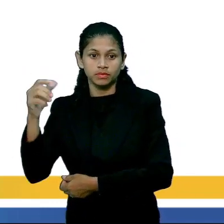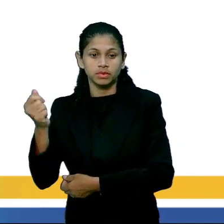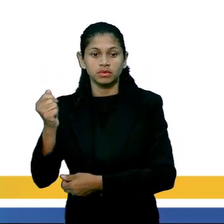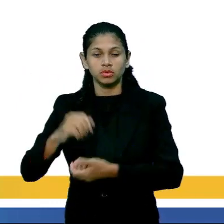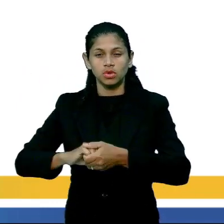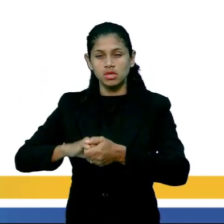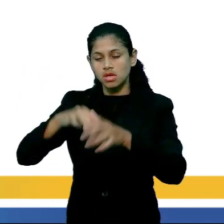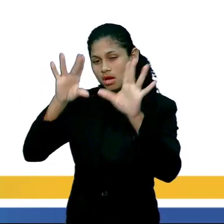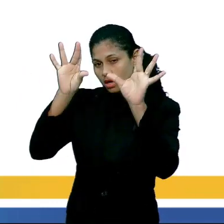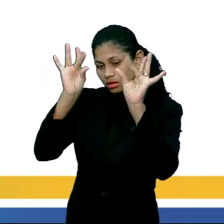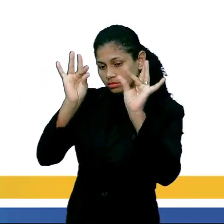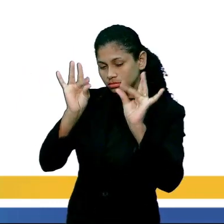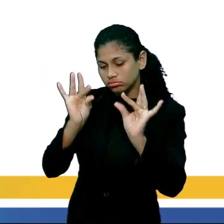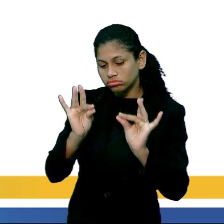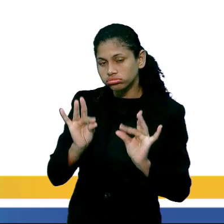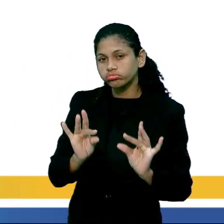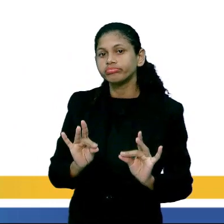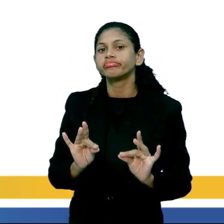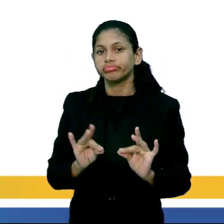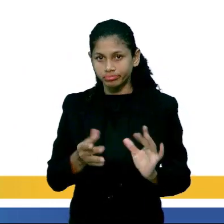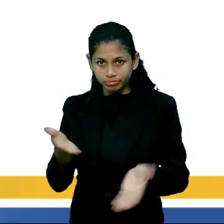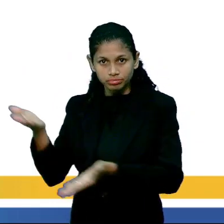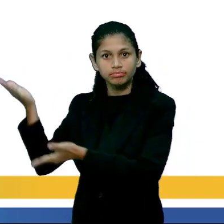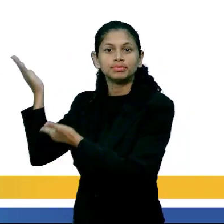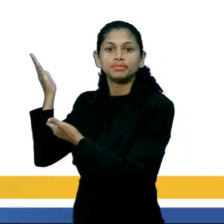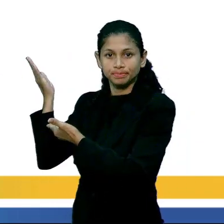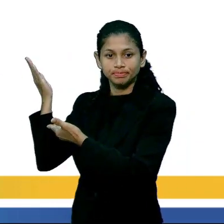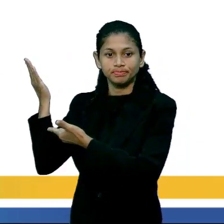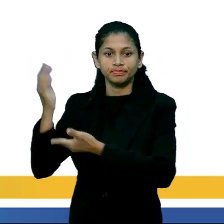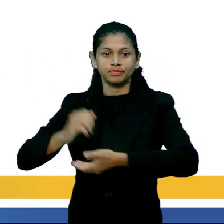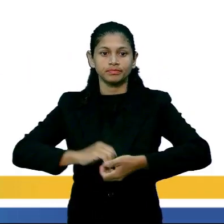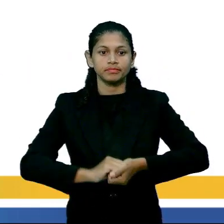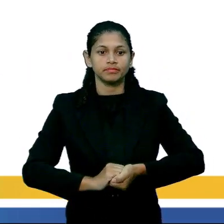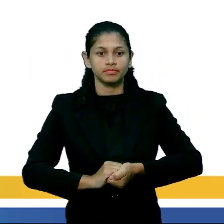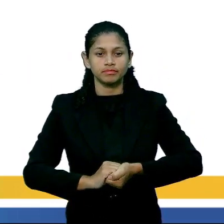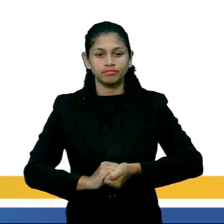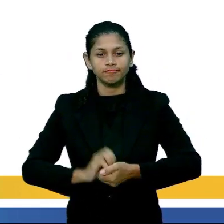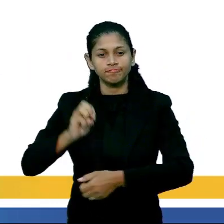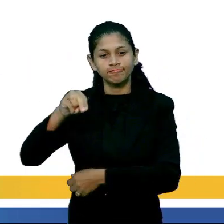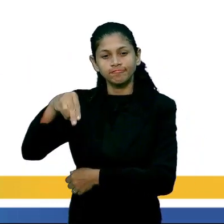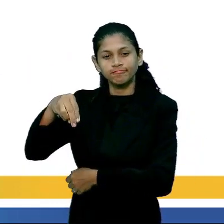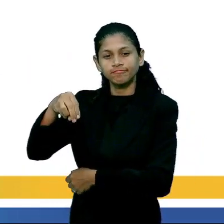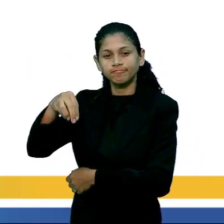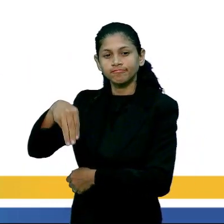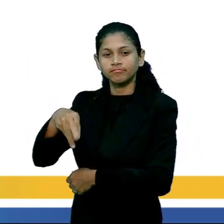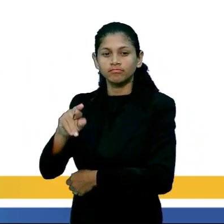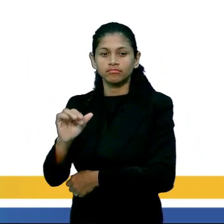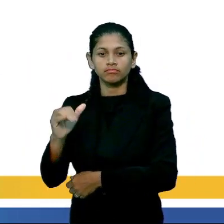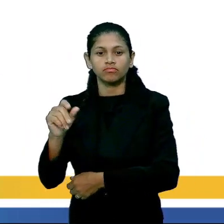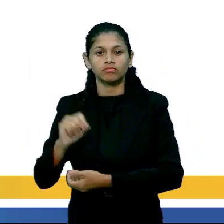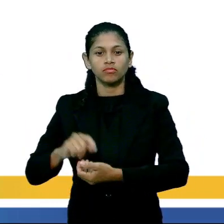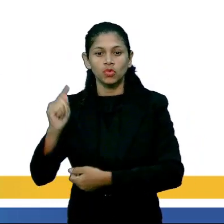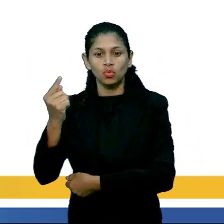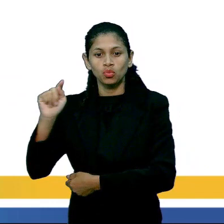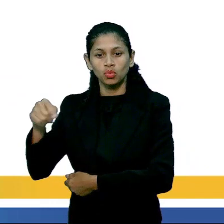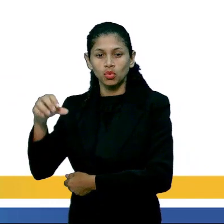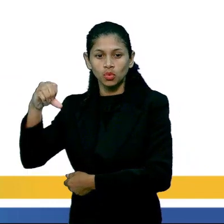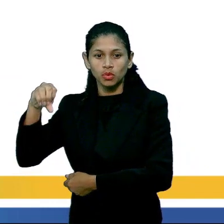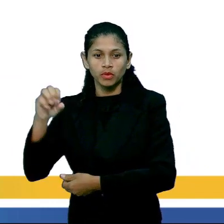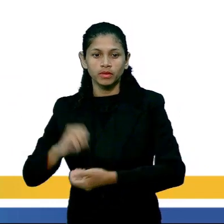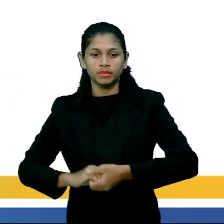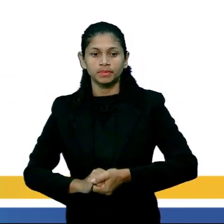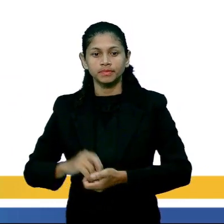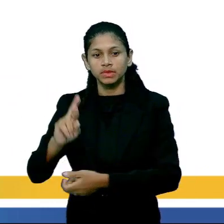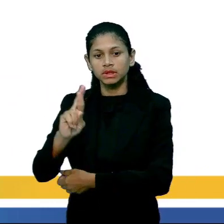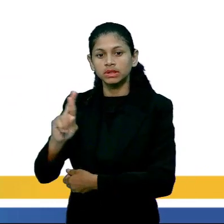Lucas 2,9 Murilo 1,90 Ricardinho 1,91